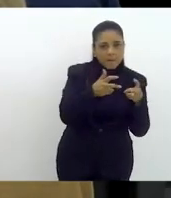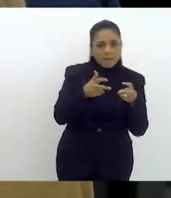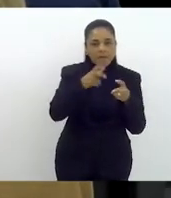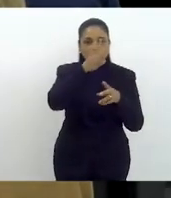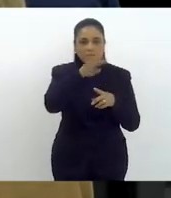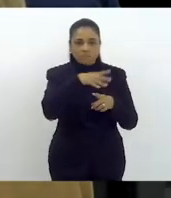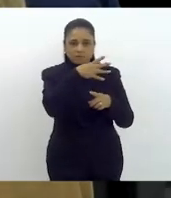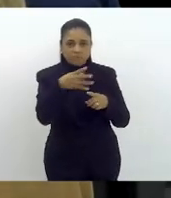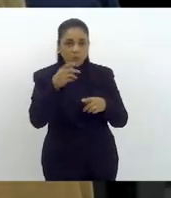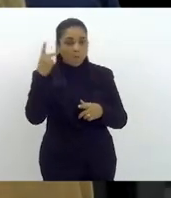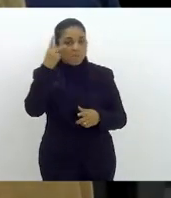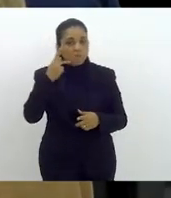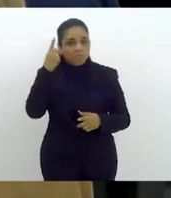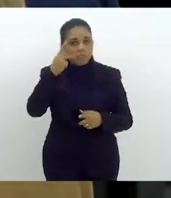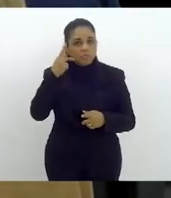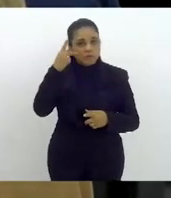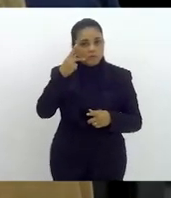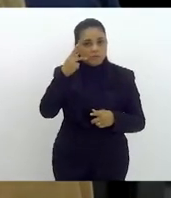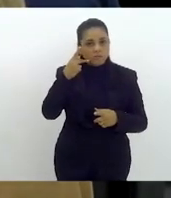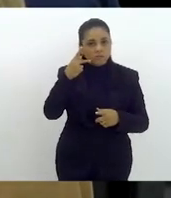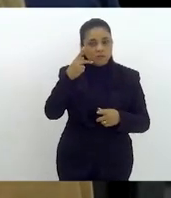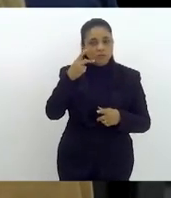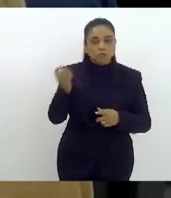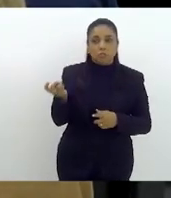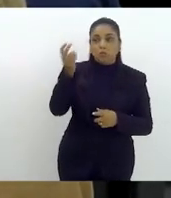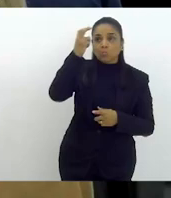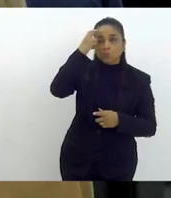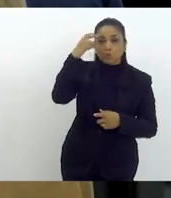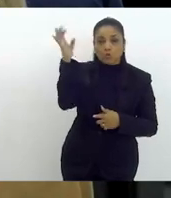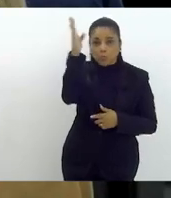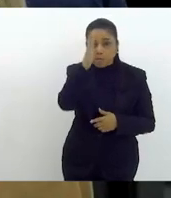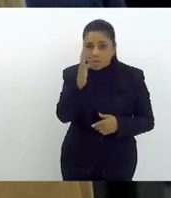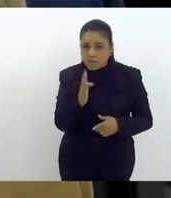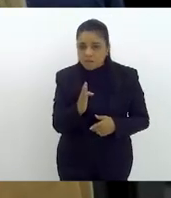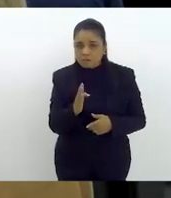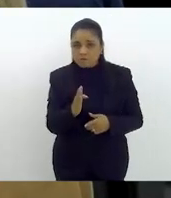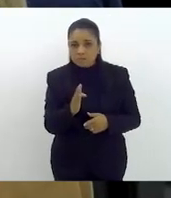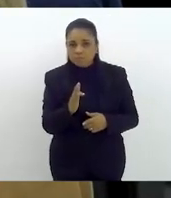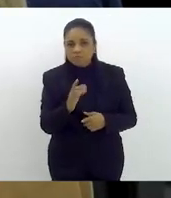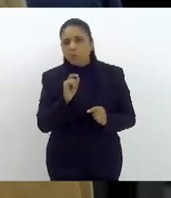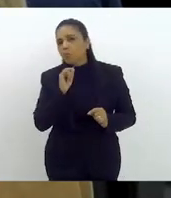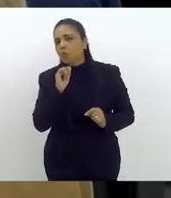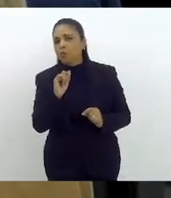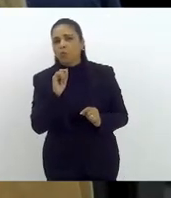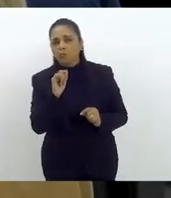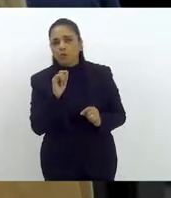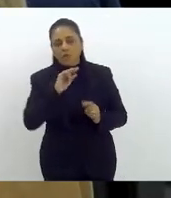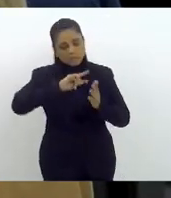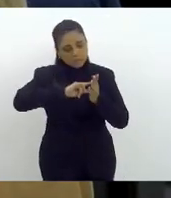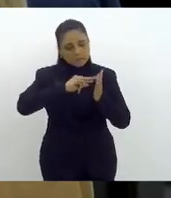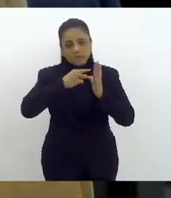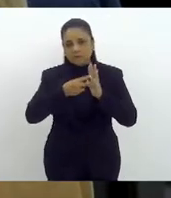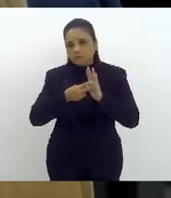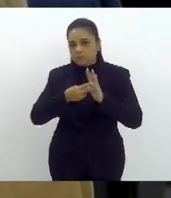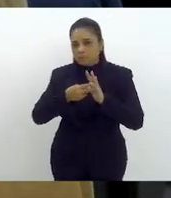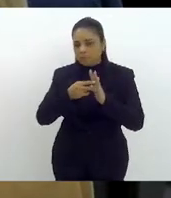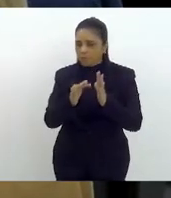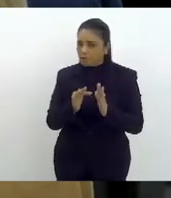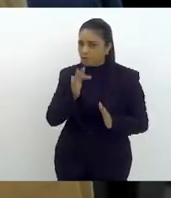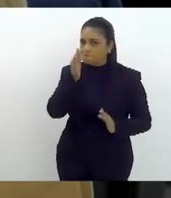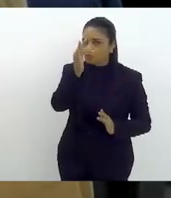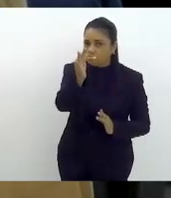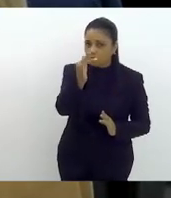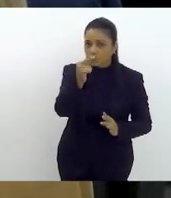2023 para a política pública de cultura do Brasil e o que que ela vai significar daqui para frente então